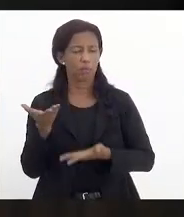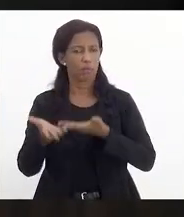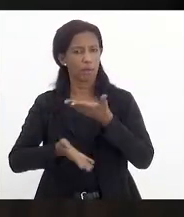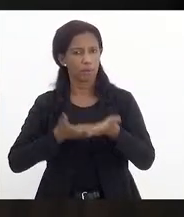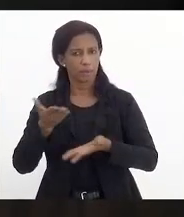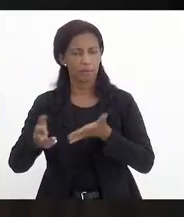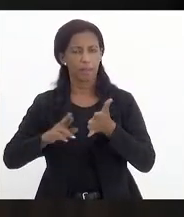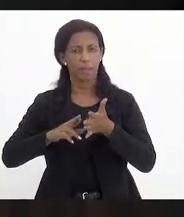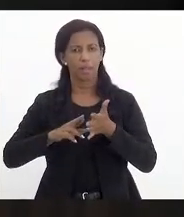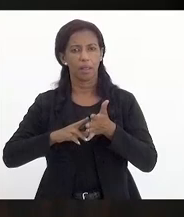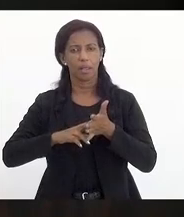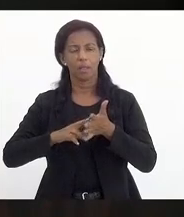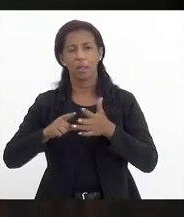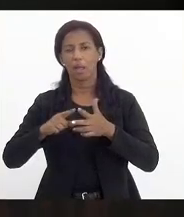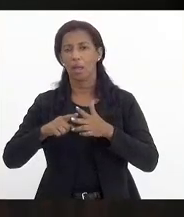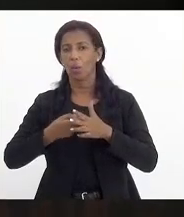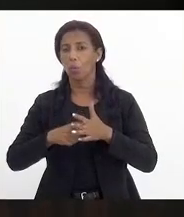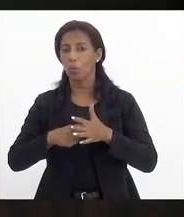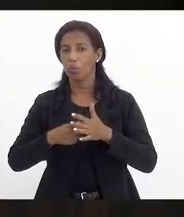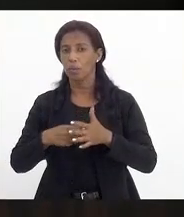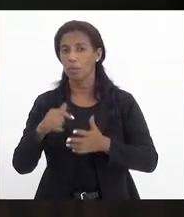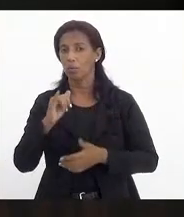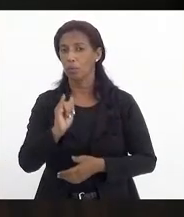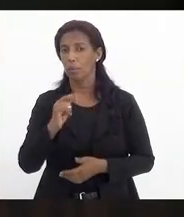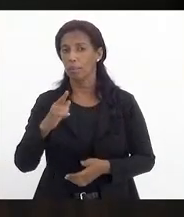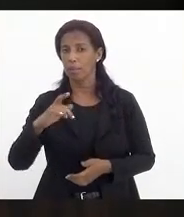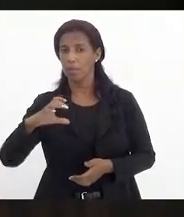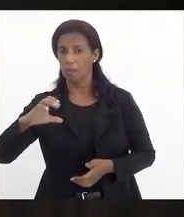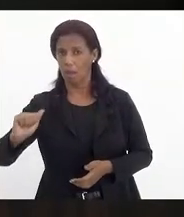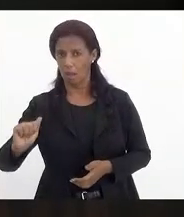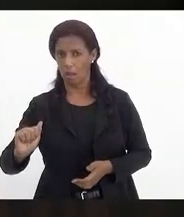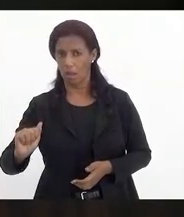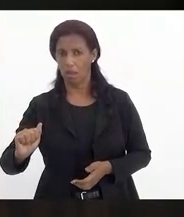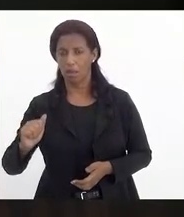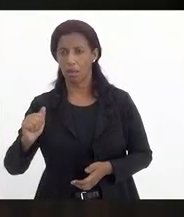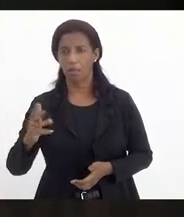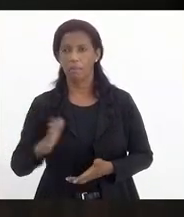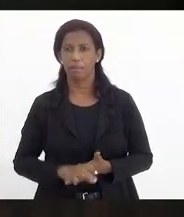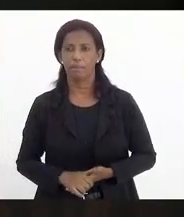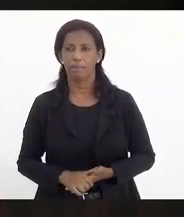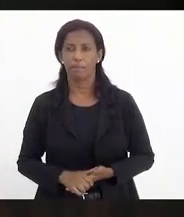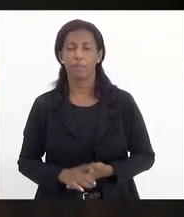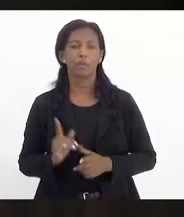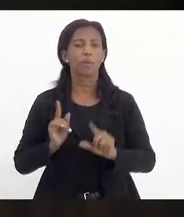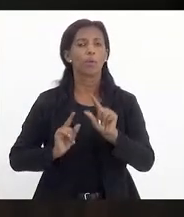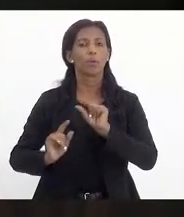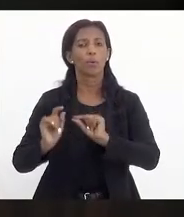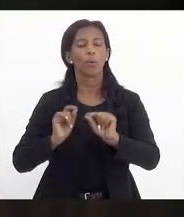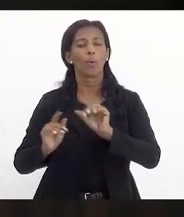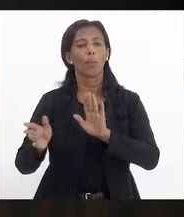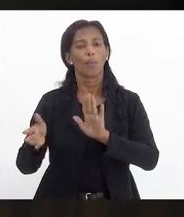da correção do IPCA. E aí eu vou adiantar, qual era a questão do